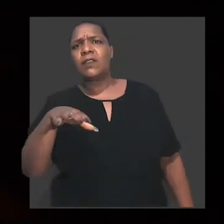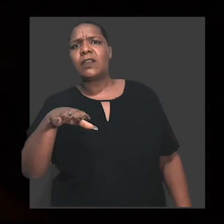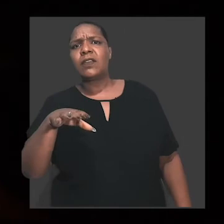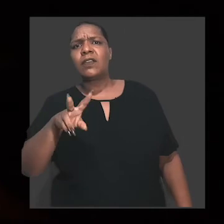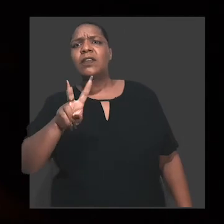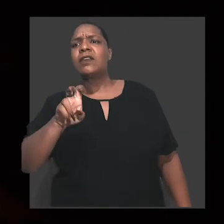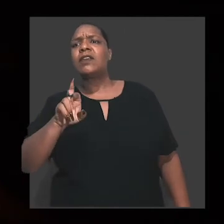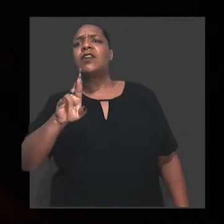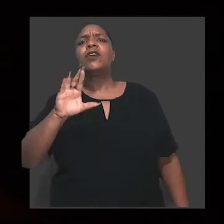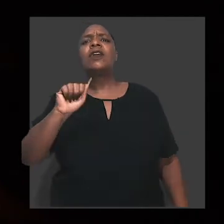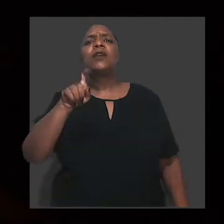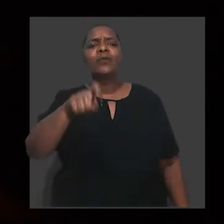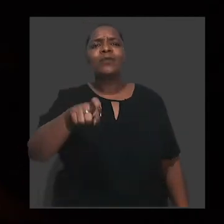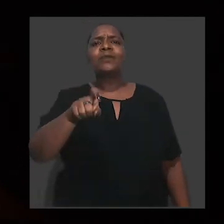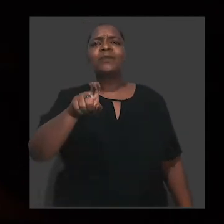Verônica?